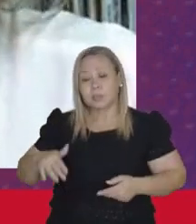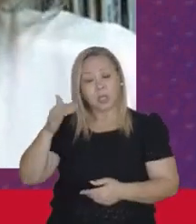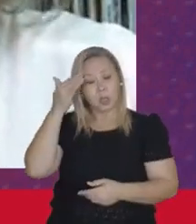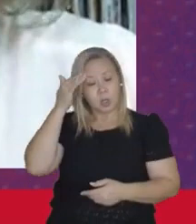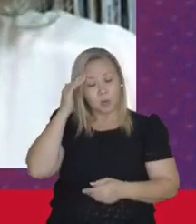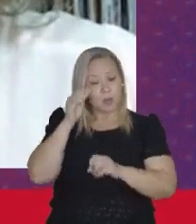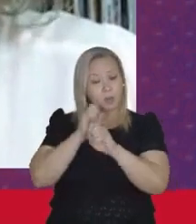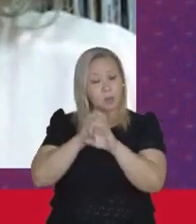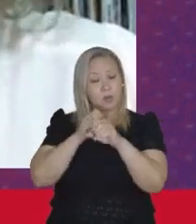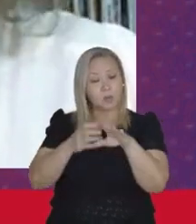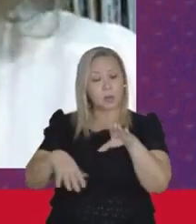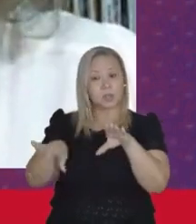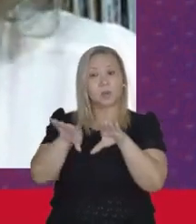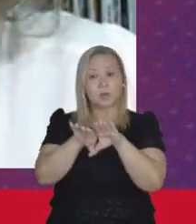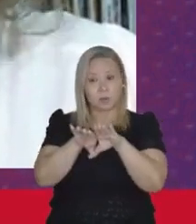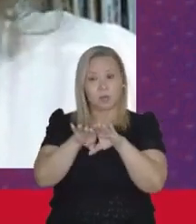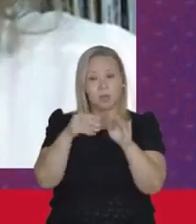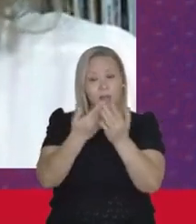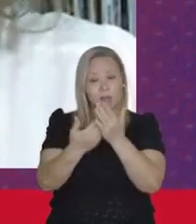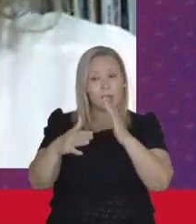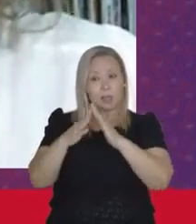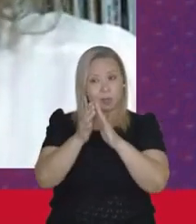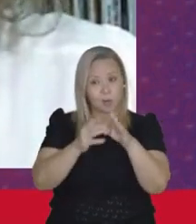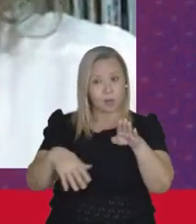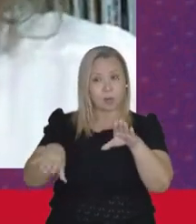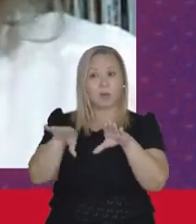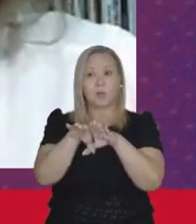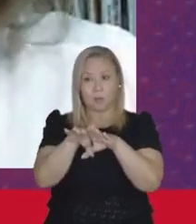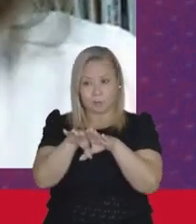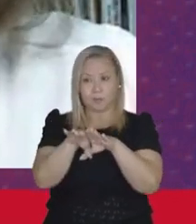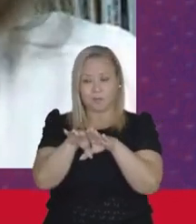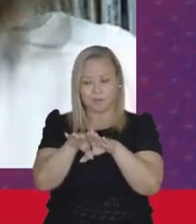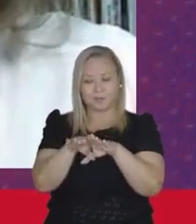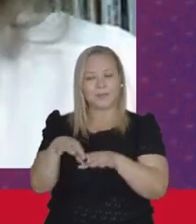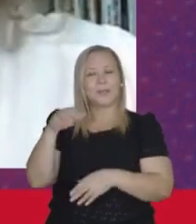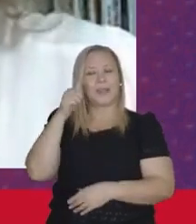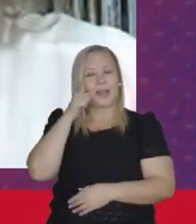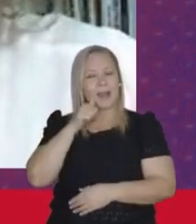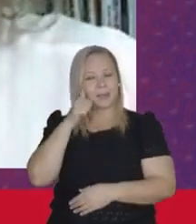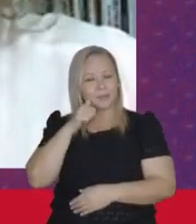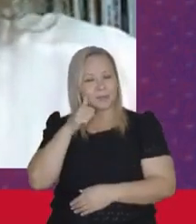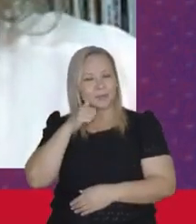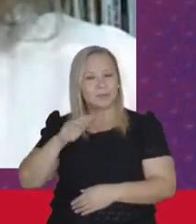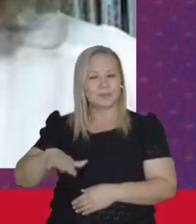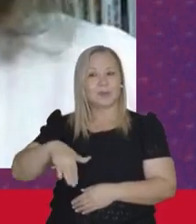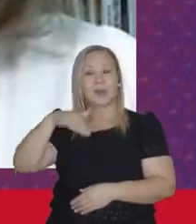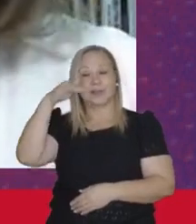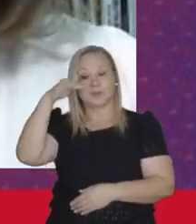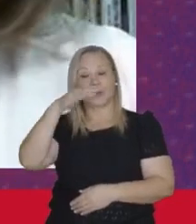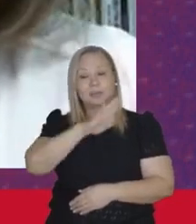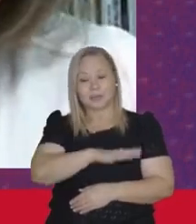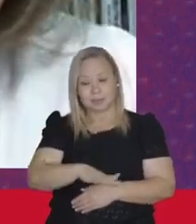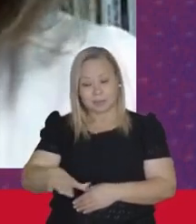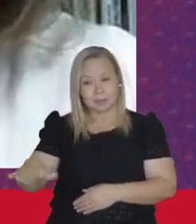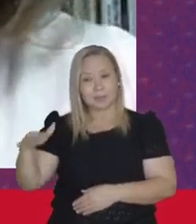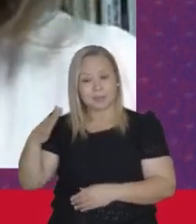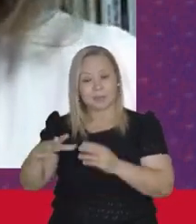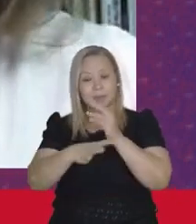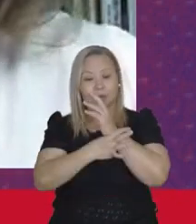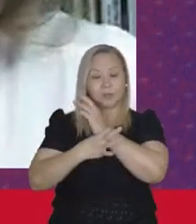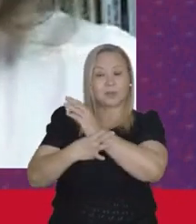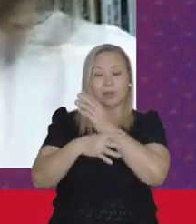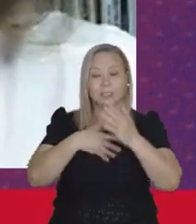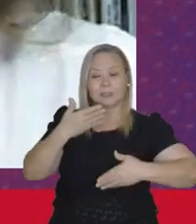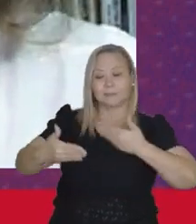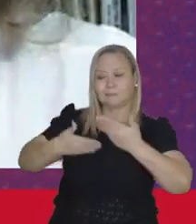de educação inclusiva, da escola inclusiva, as meninas e mulheres com deficiência têm assegurada a interação com as